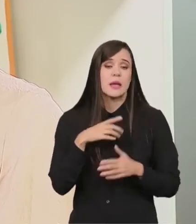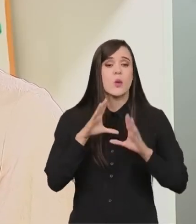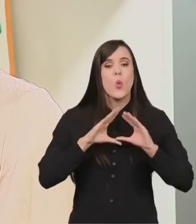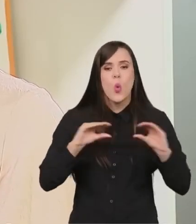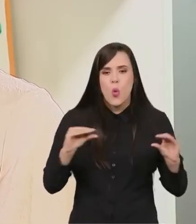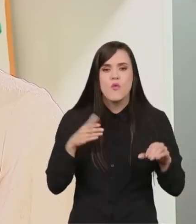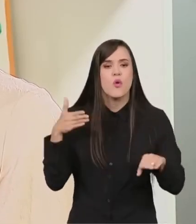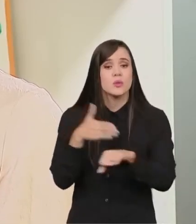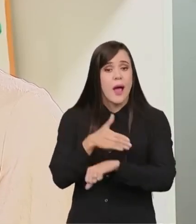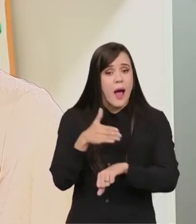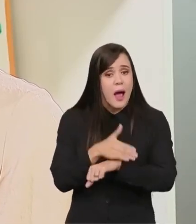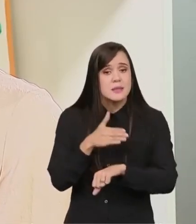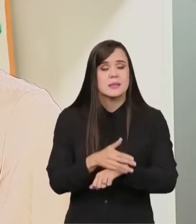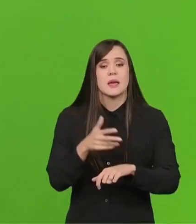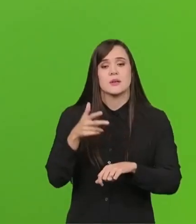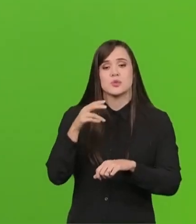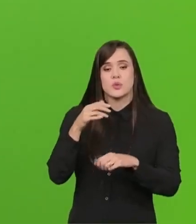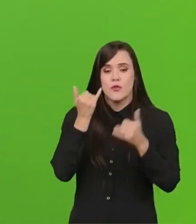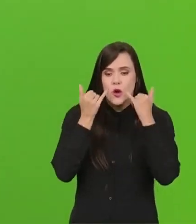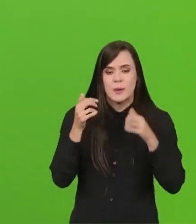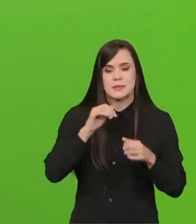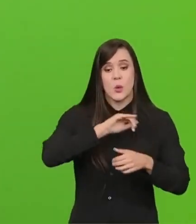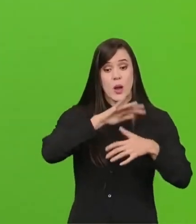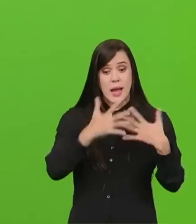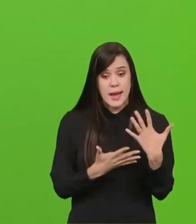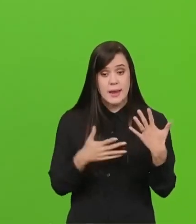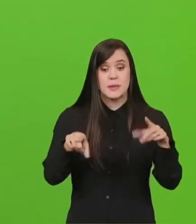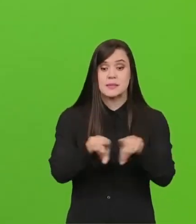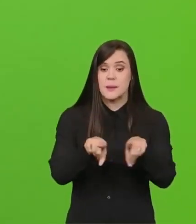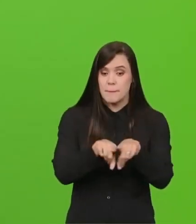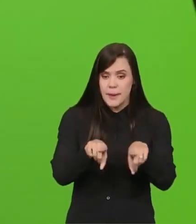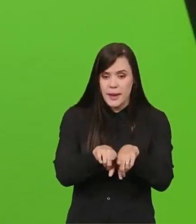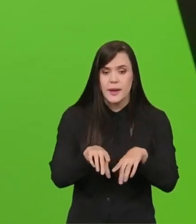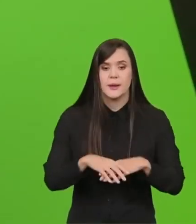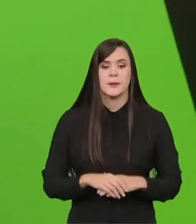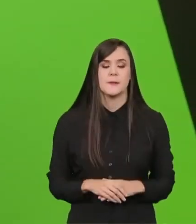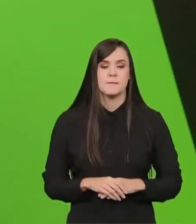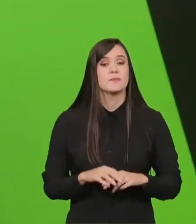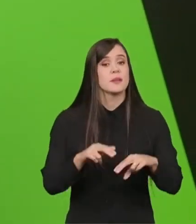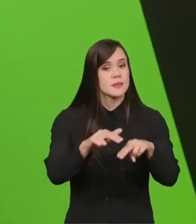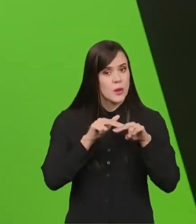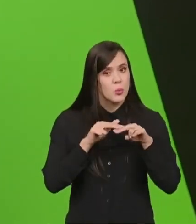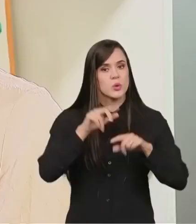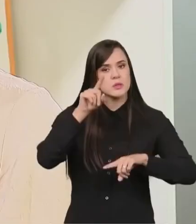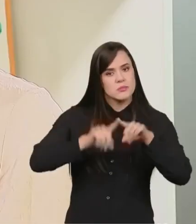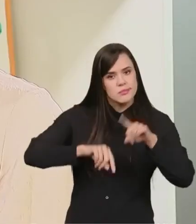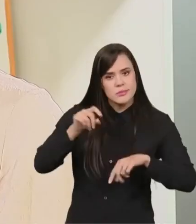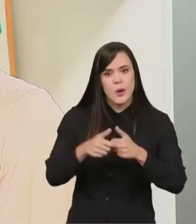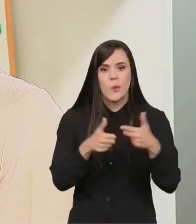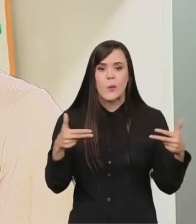conforto de ter acesso aos vídeos, a Libras também. Então, colocar essas ferramentas